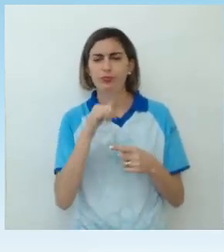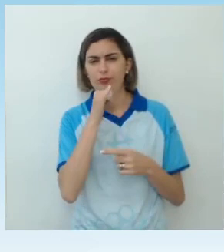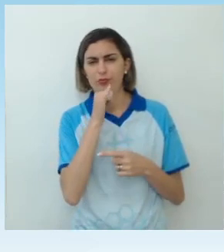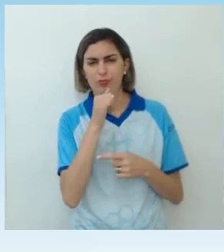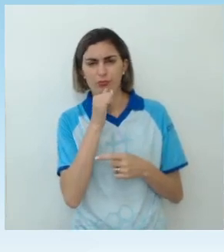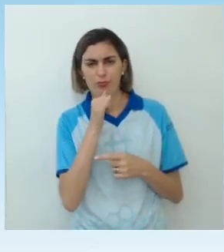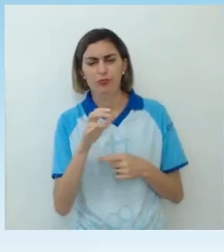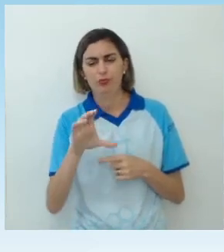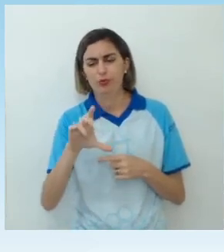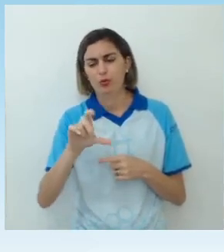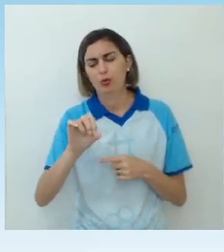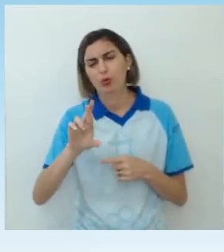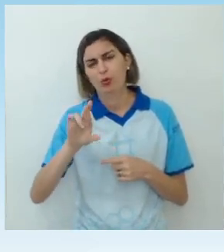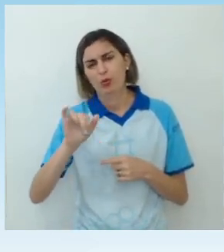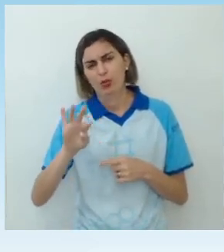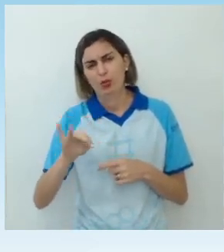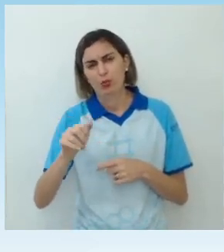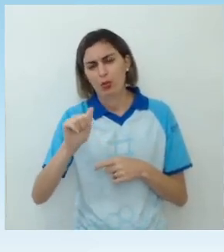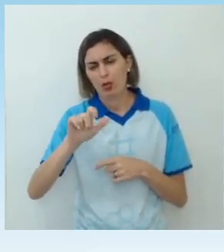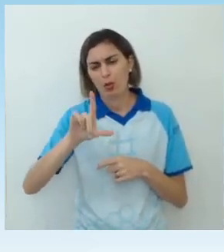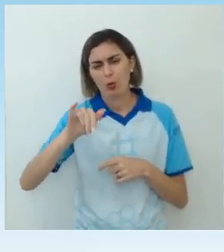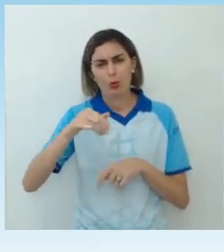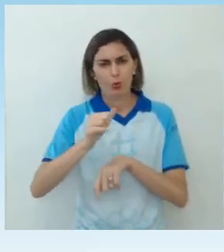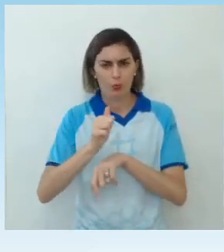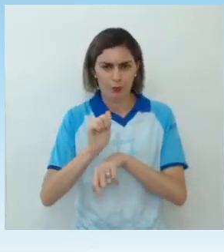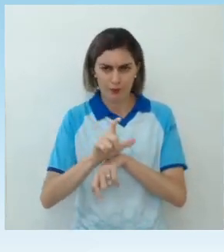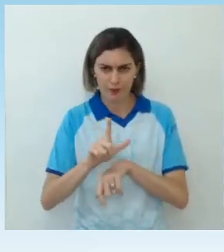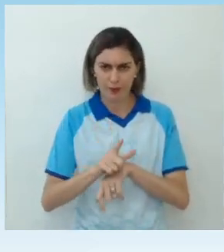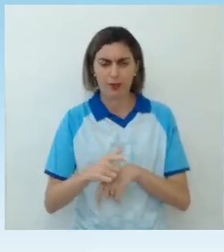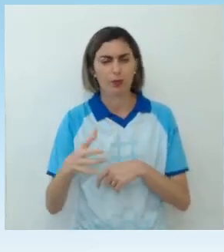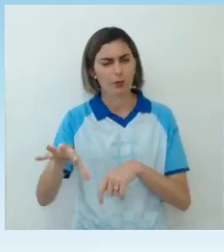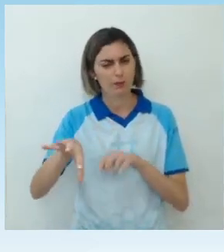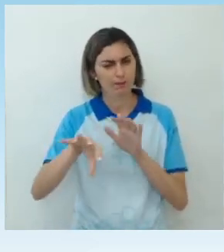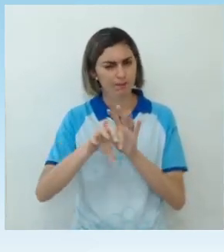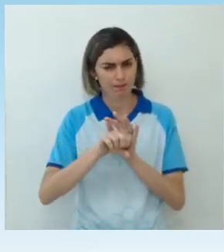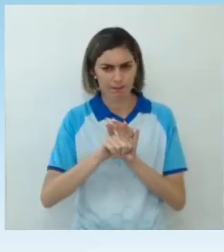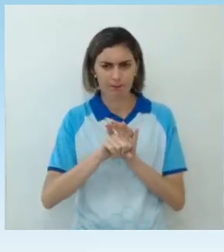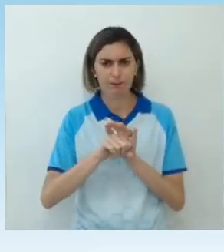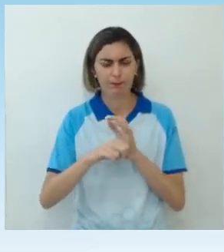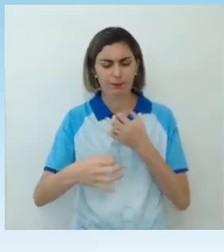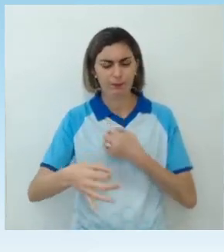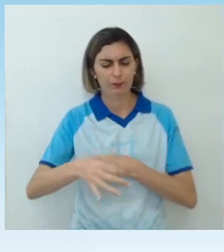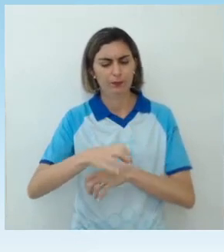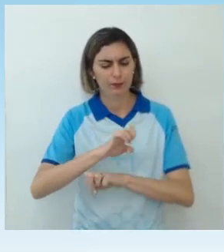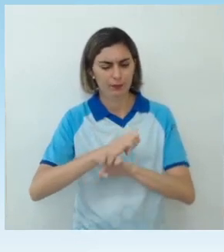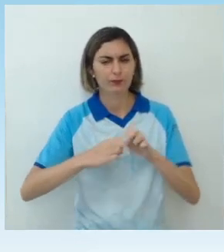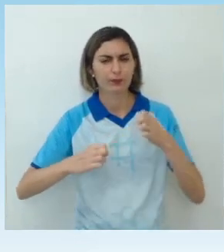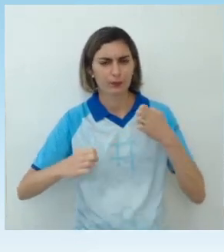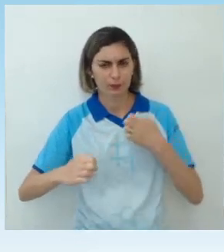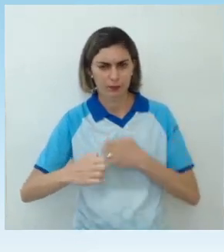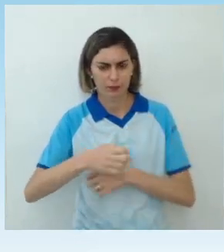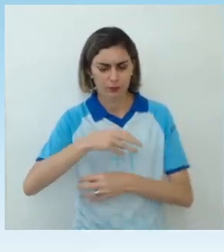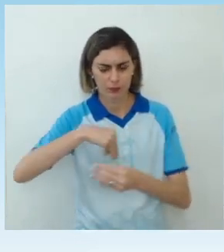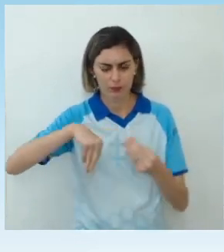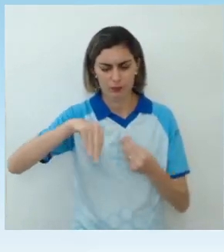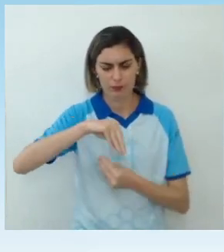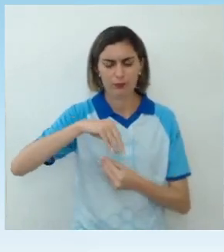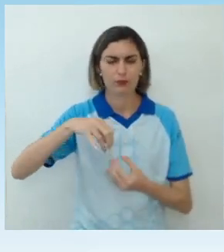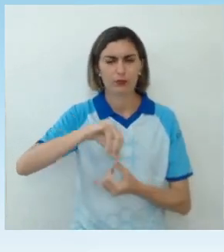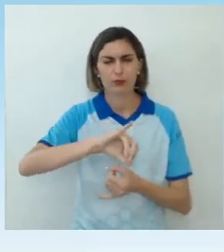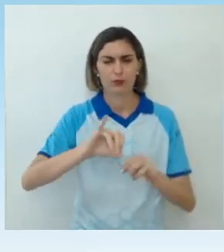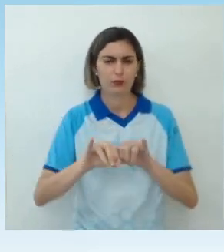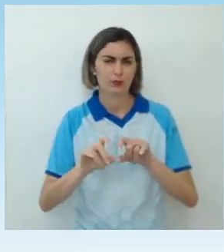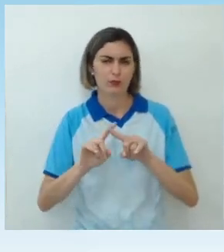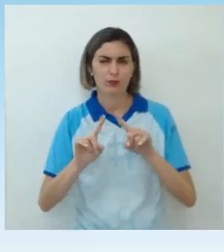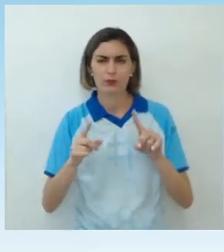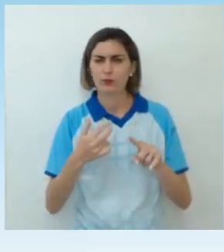o cloreto de alumínio é um ácido de Lewis. Ele recebe par de elétrons em várias reações químicas. Mas ele não pode